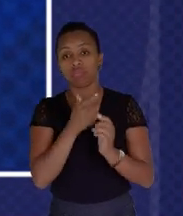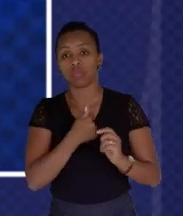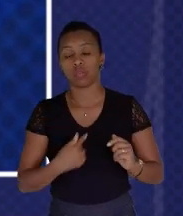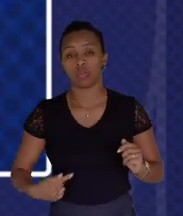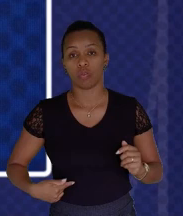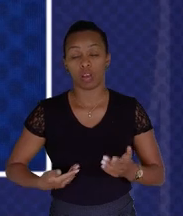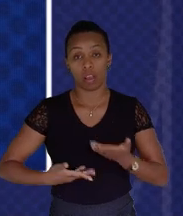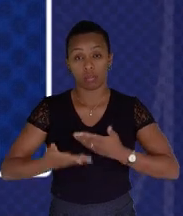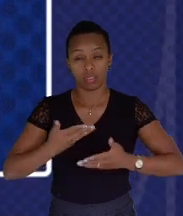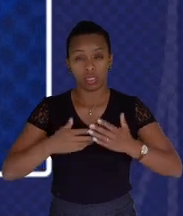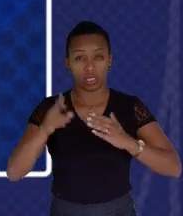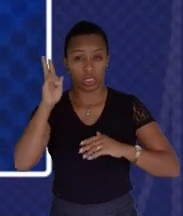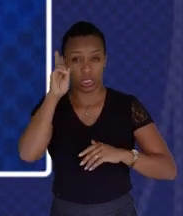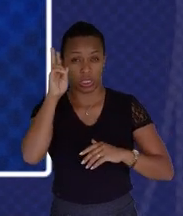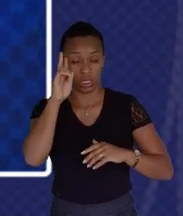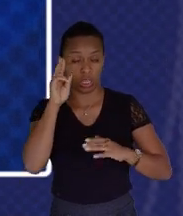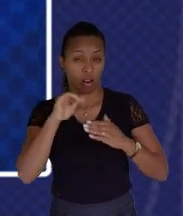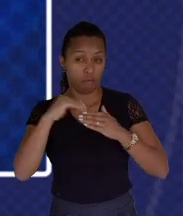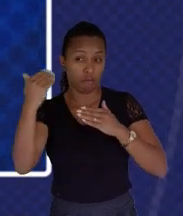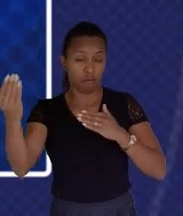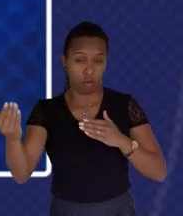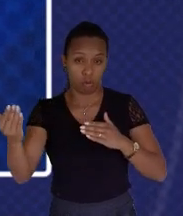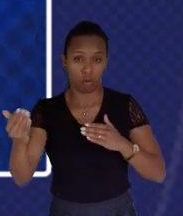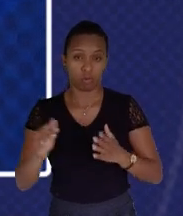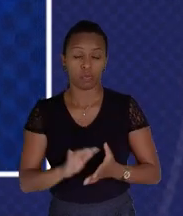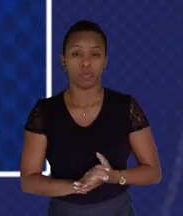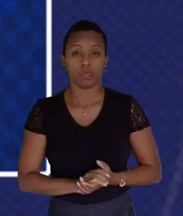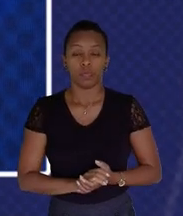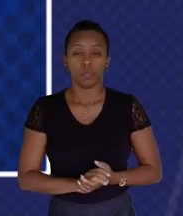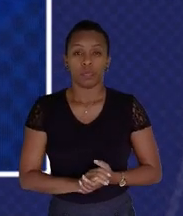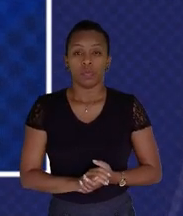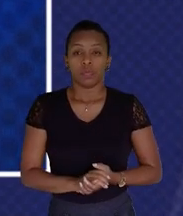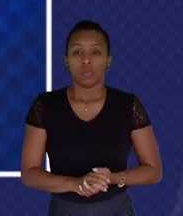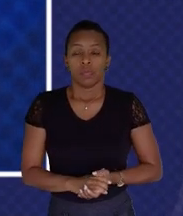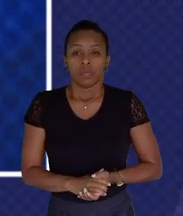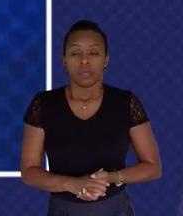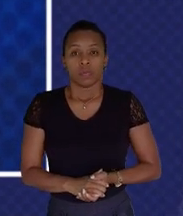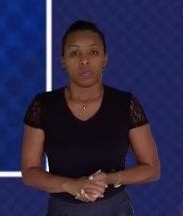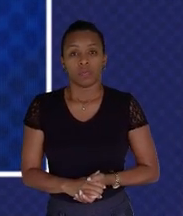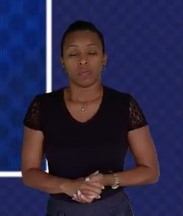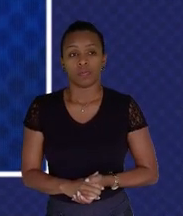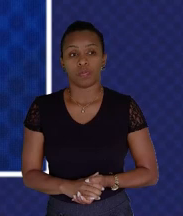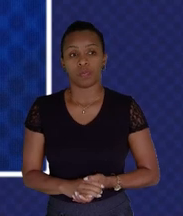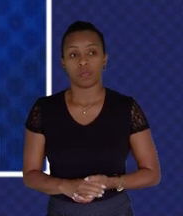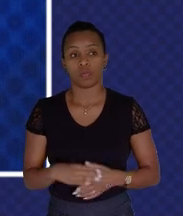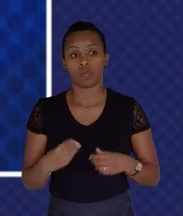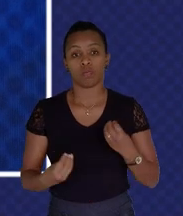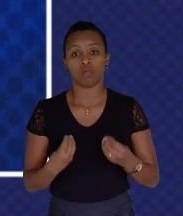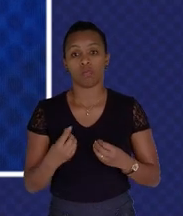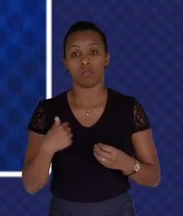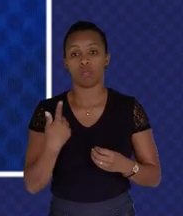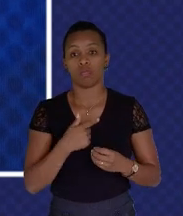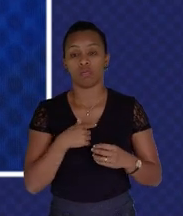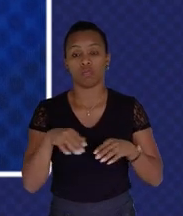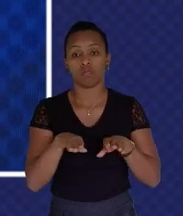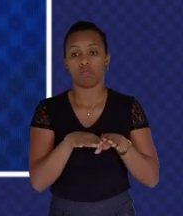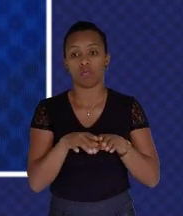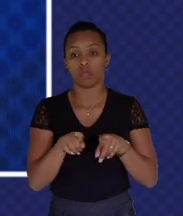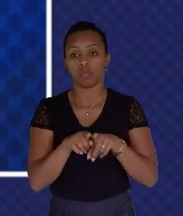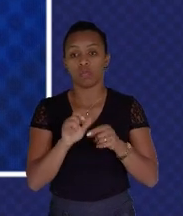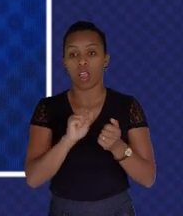interagir com ideias que estão fora. Também entender como nós alinhamos, nos